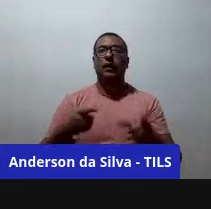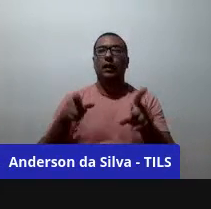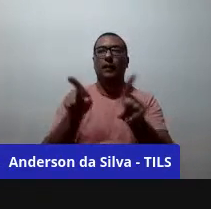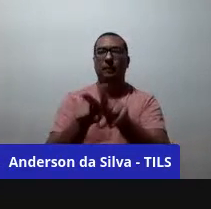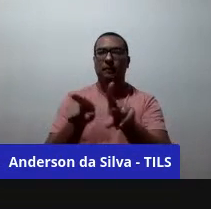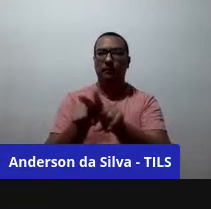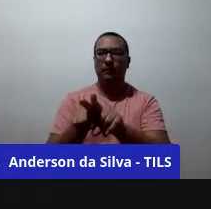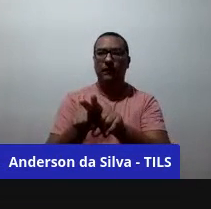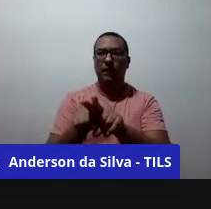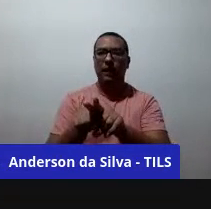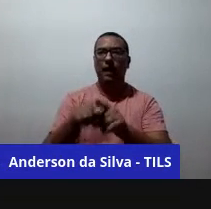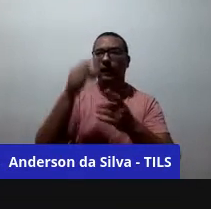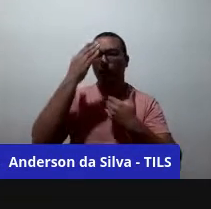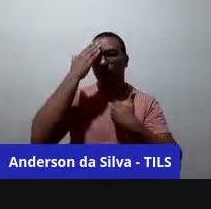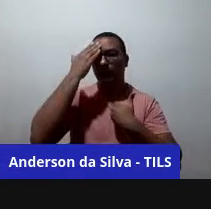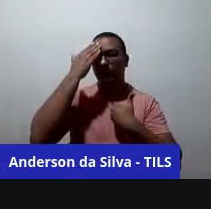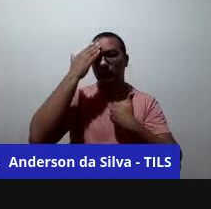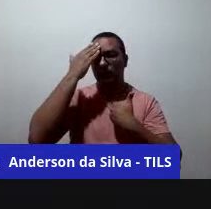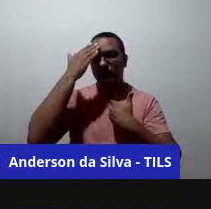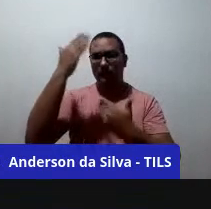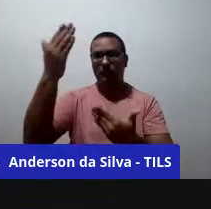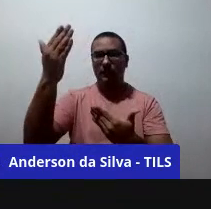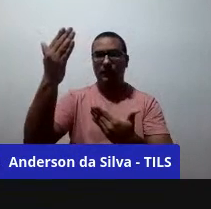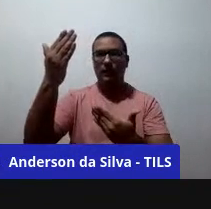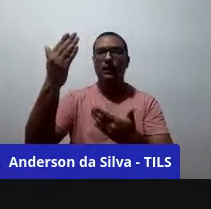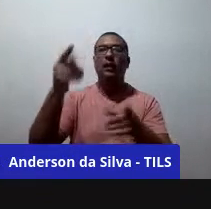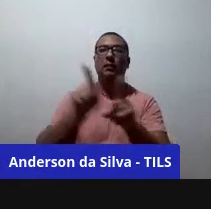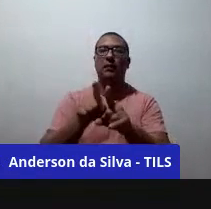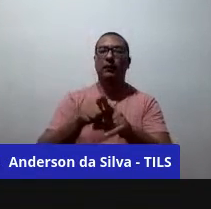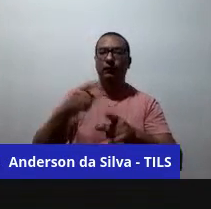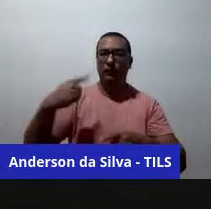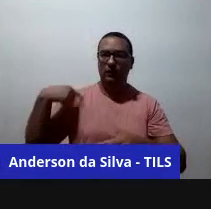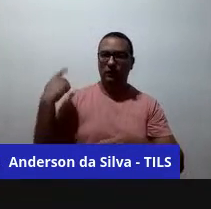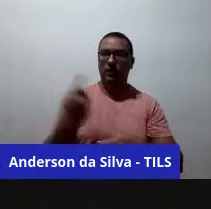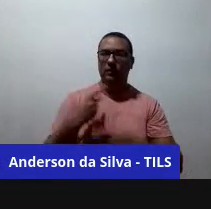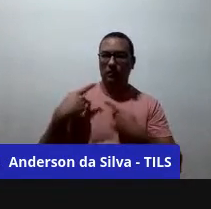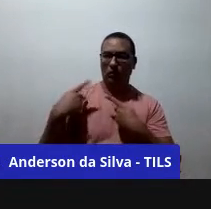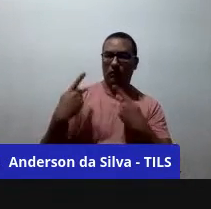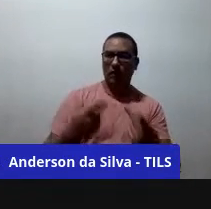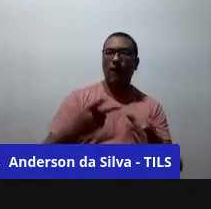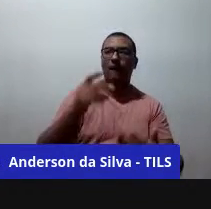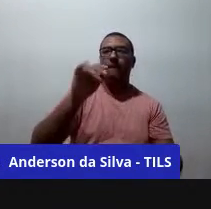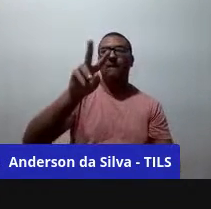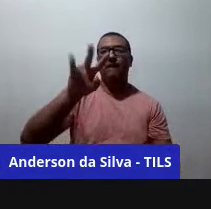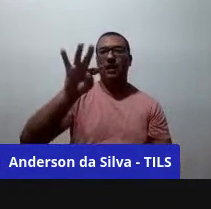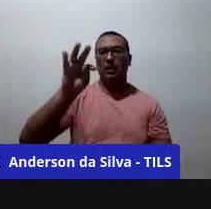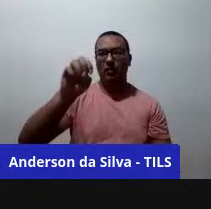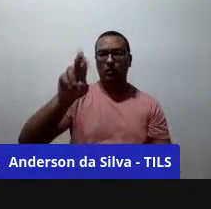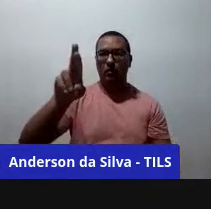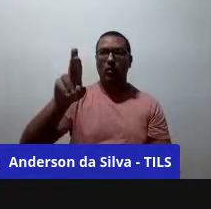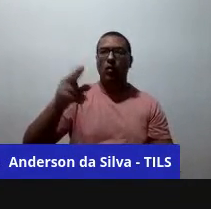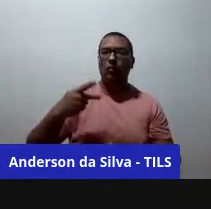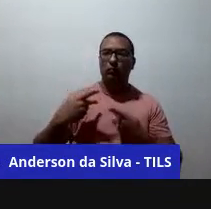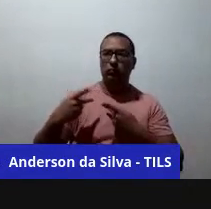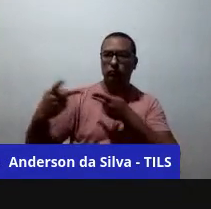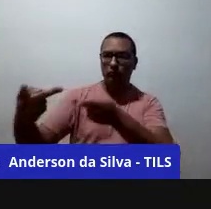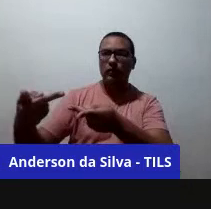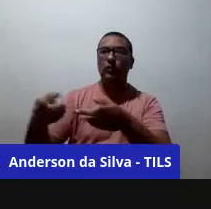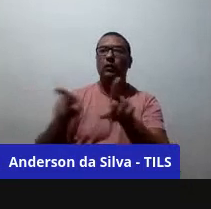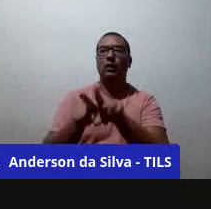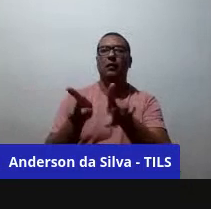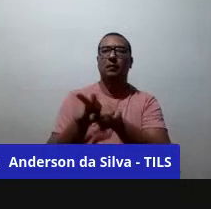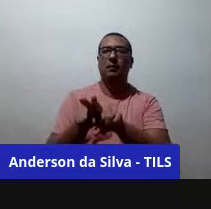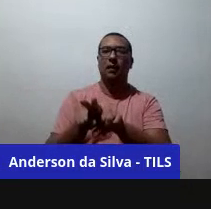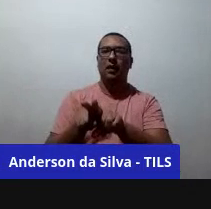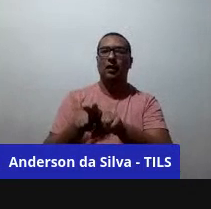forma, agradecer o gentil convite do Victor, né? O Victor foi a pessoa que me formulou o